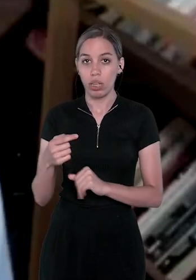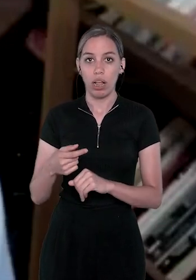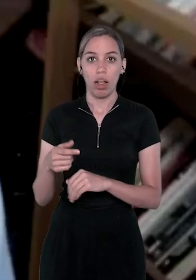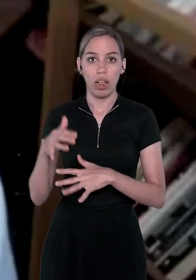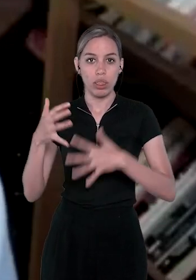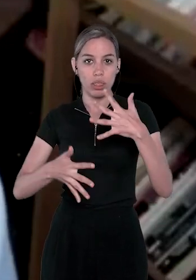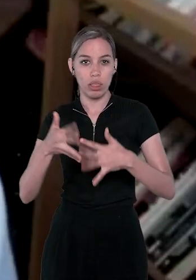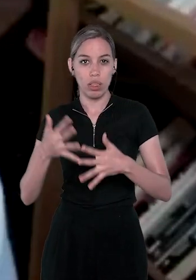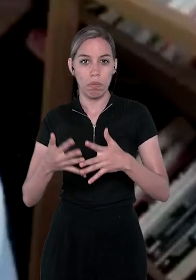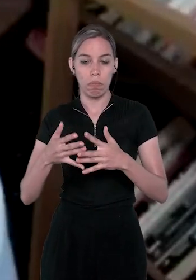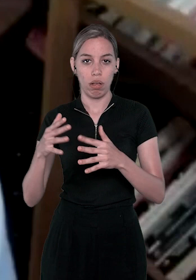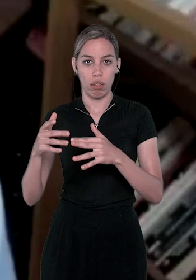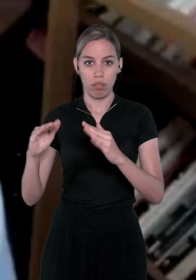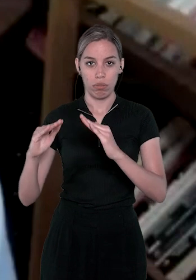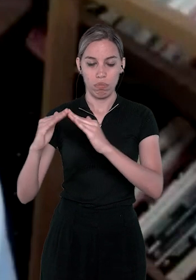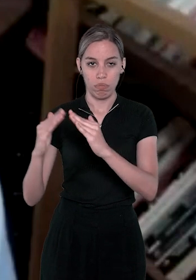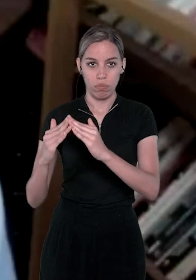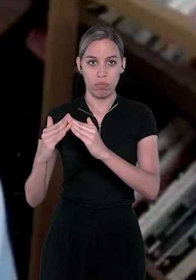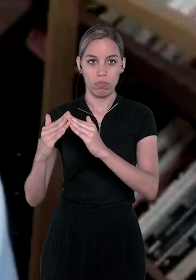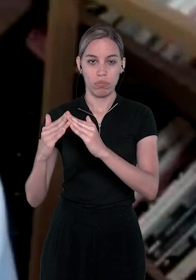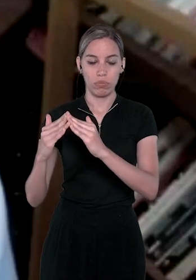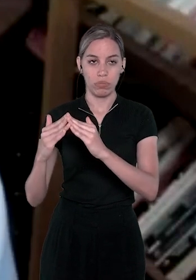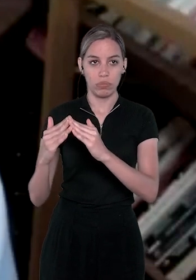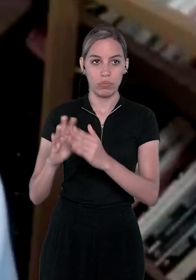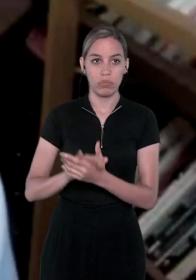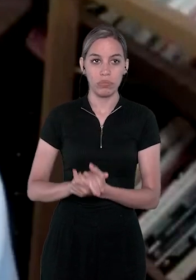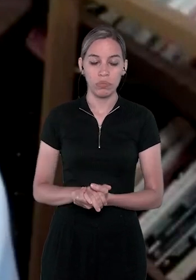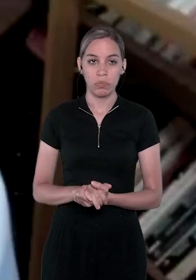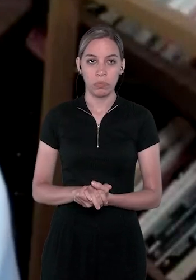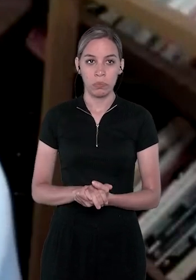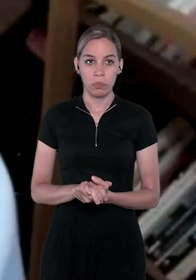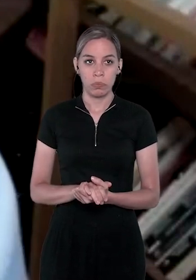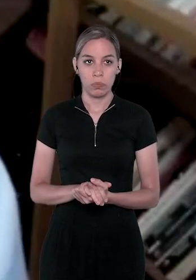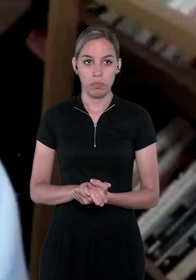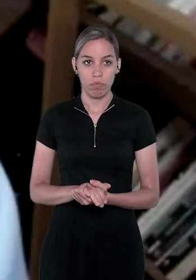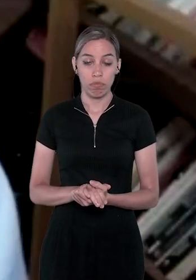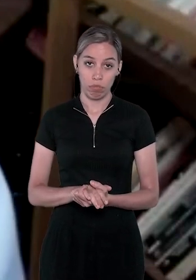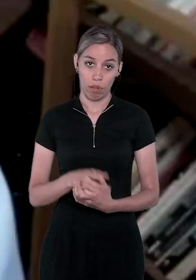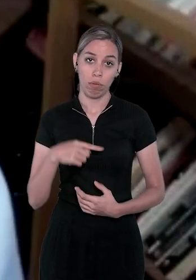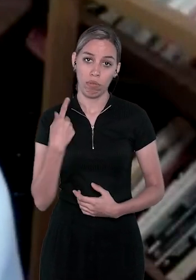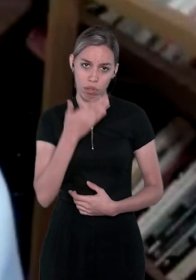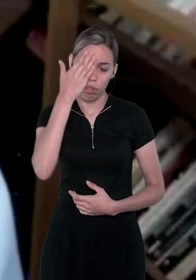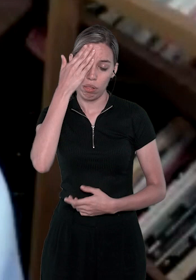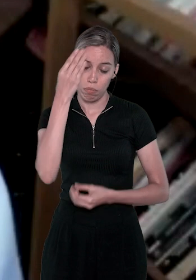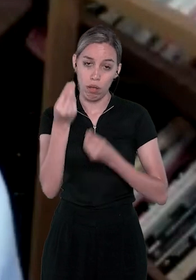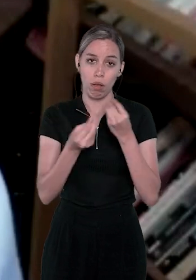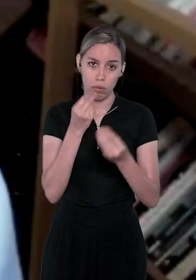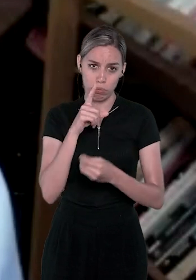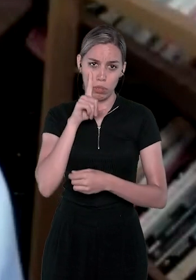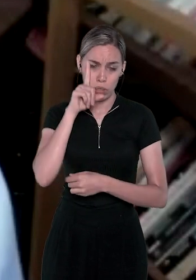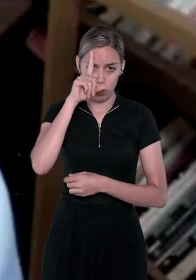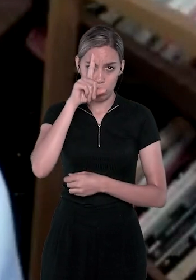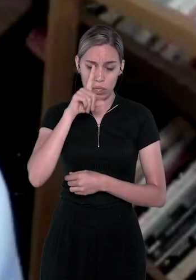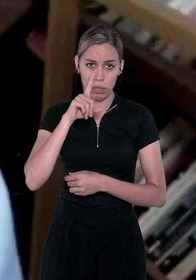promove rupturas muito graves, né? E a gente sabe como é que é grave para uma